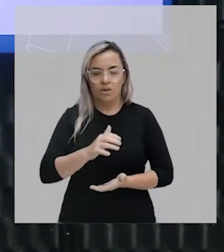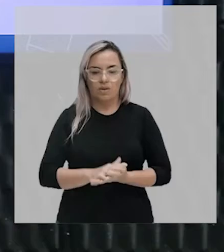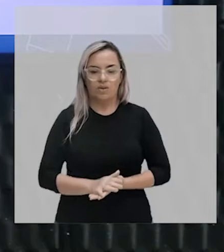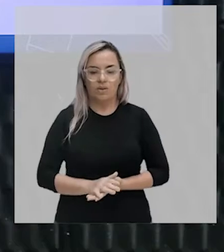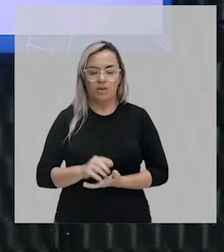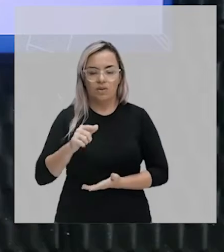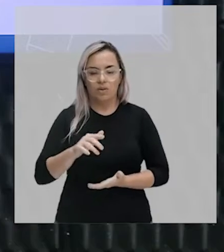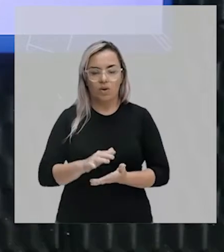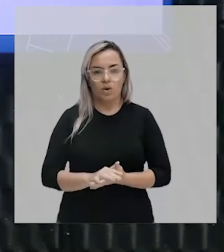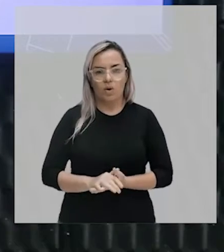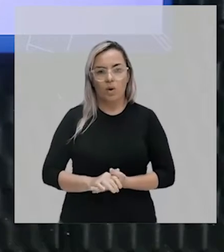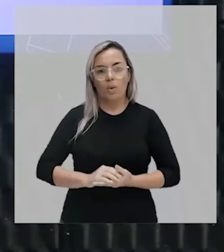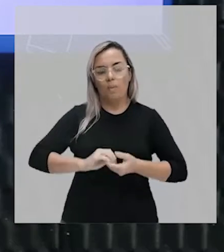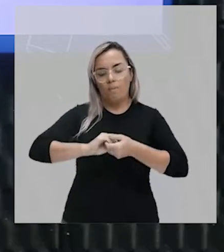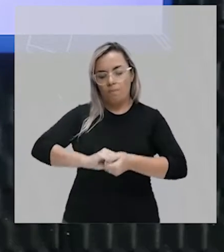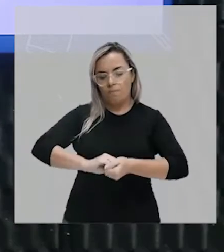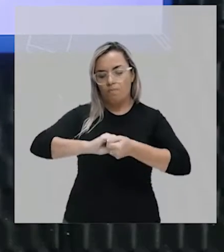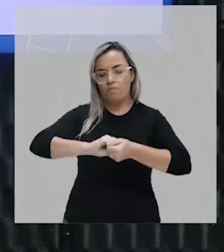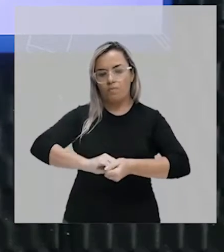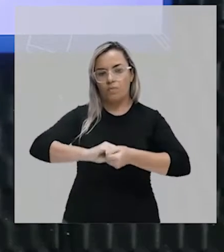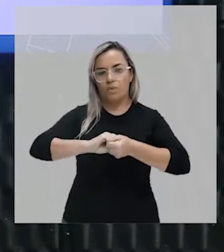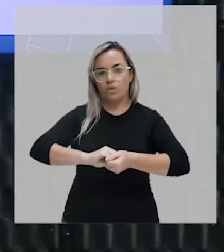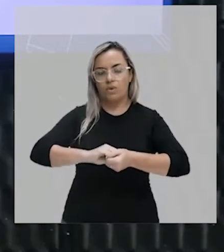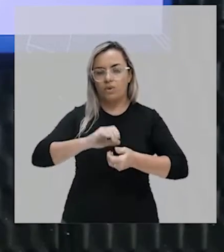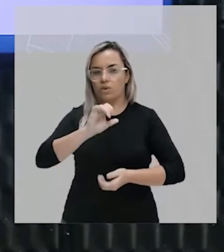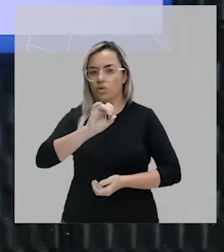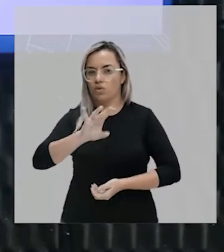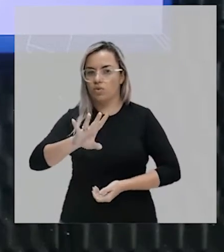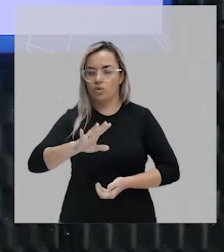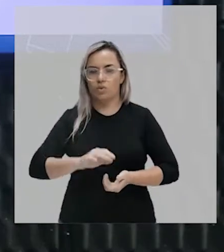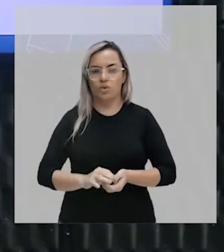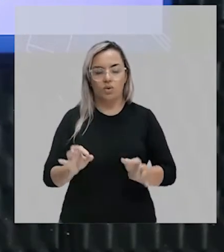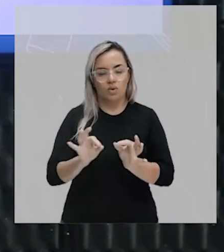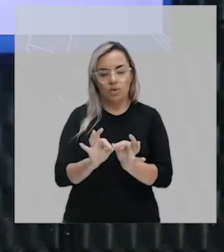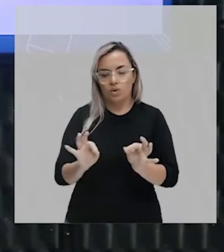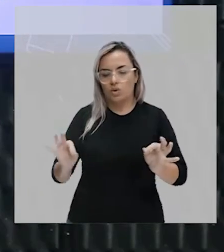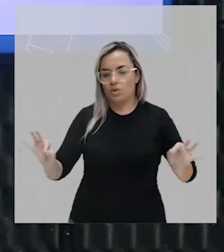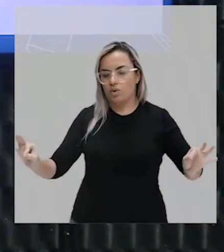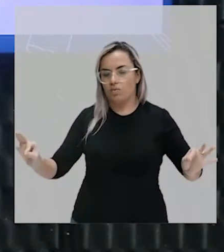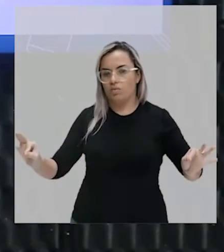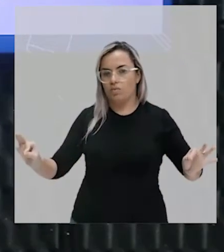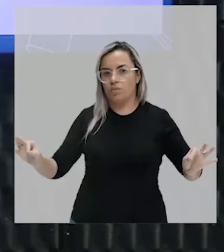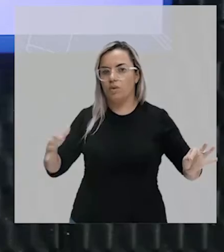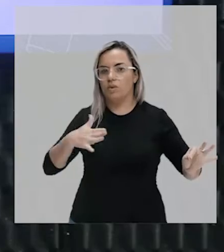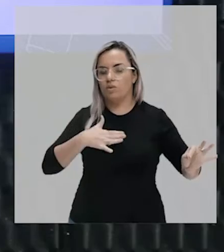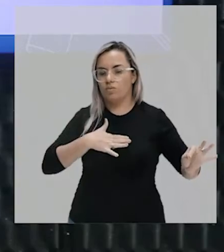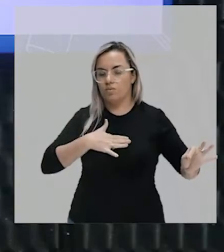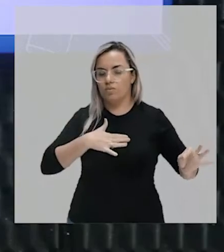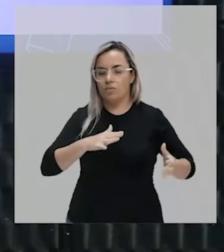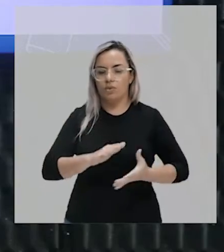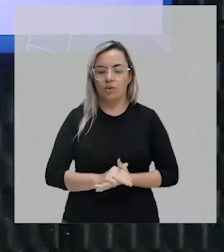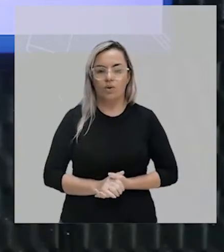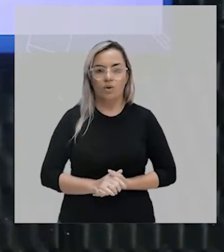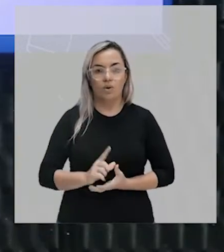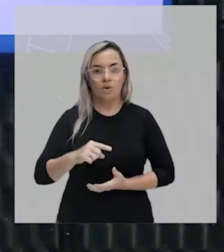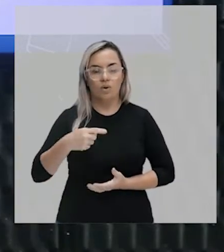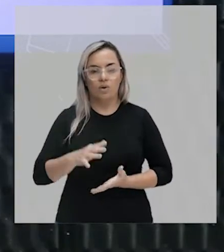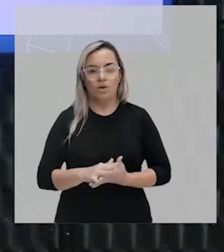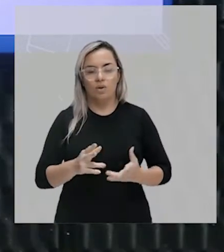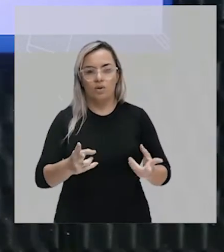eu aperto de mão tá porque existe um distanciamento maior entre as pessoas uma coisa que provavelmente você já